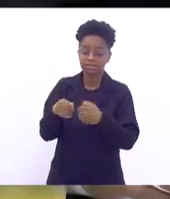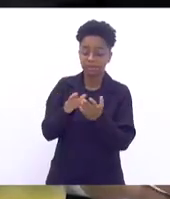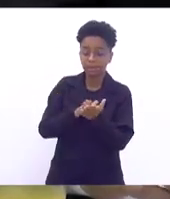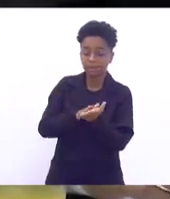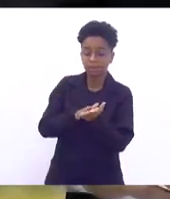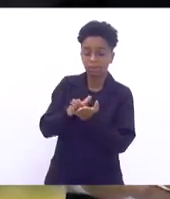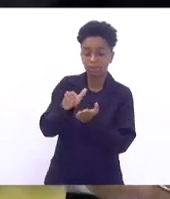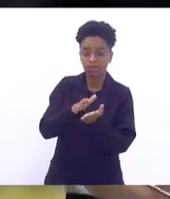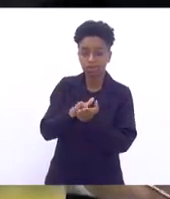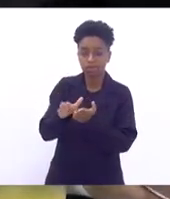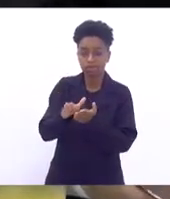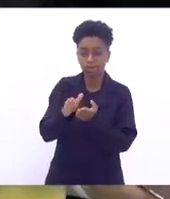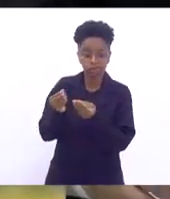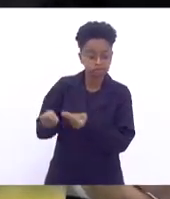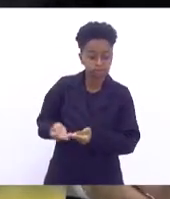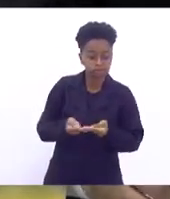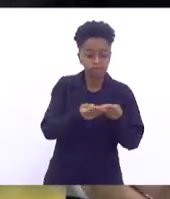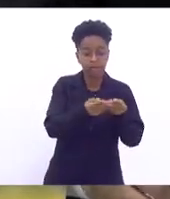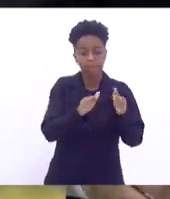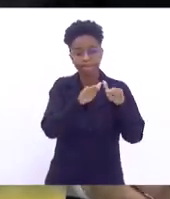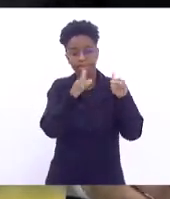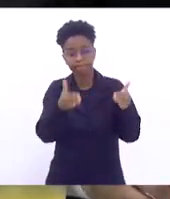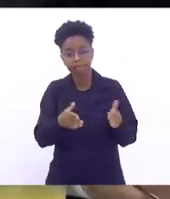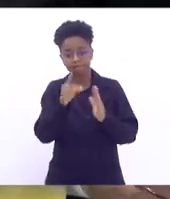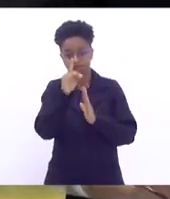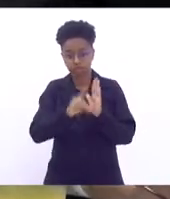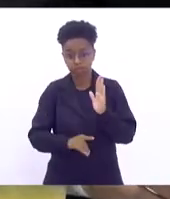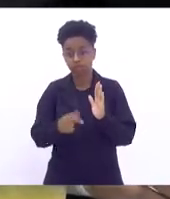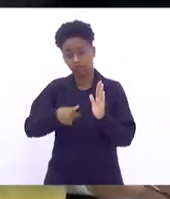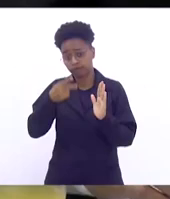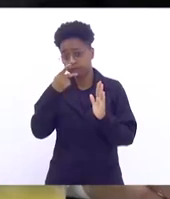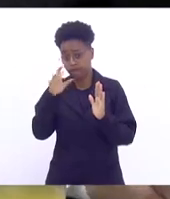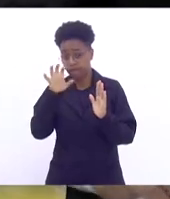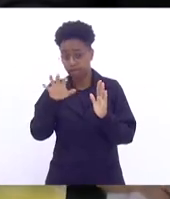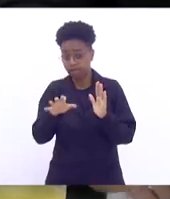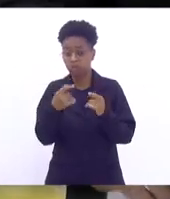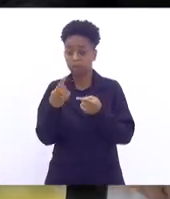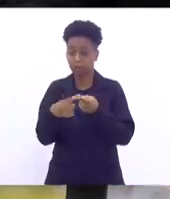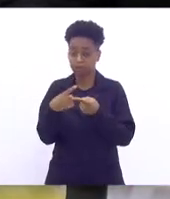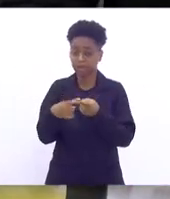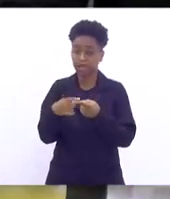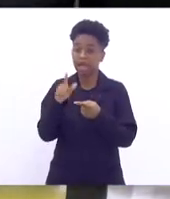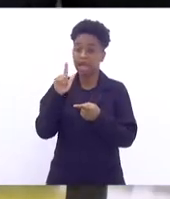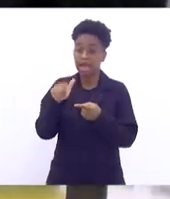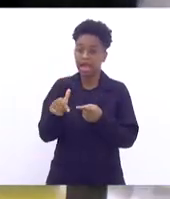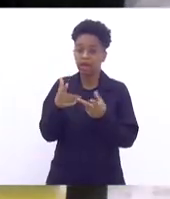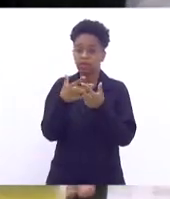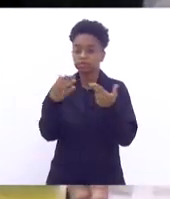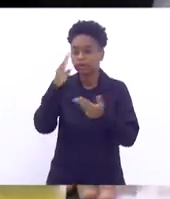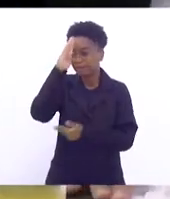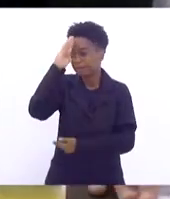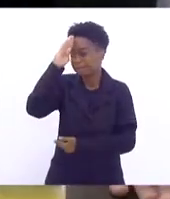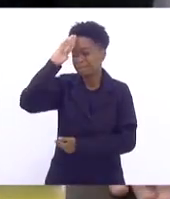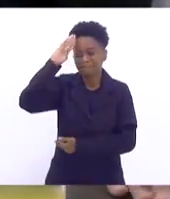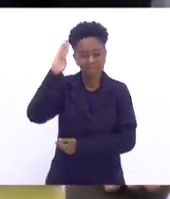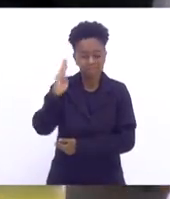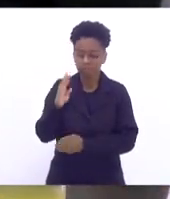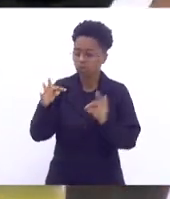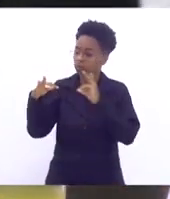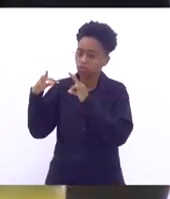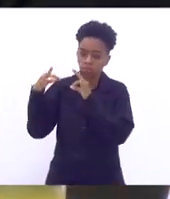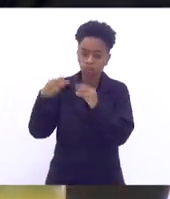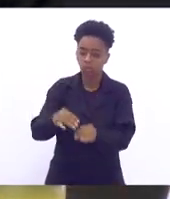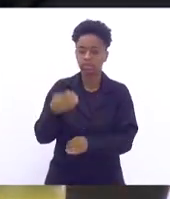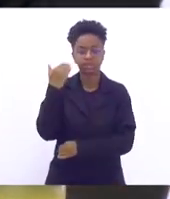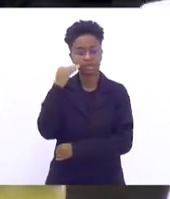pela mesa diretora porque eu tô falando isso porque esse foi um ponto assim crucial que todos entenderam